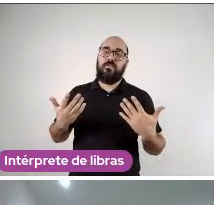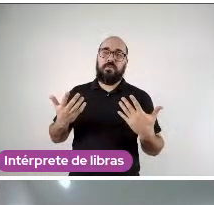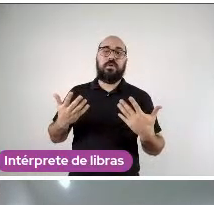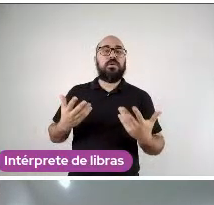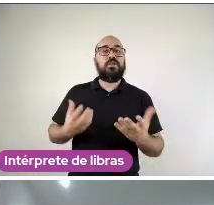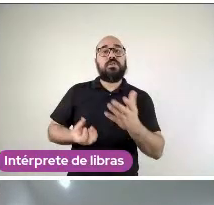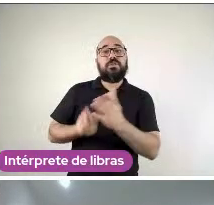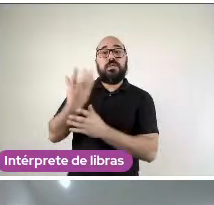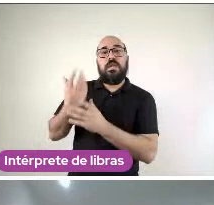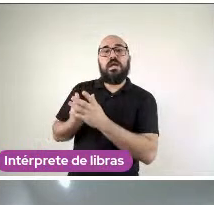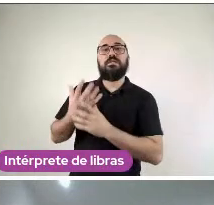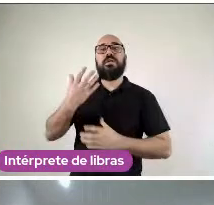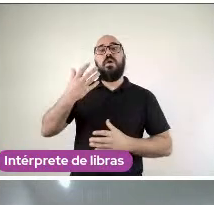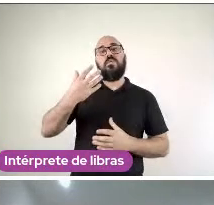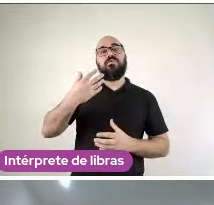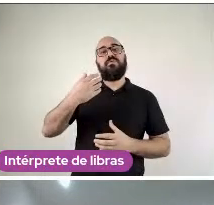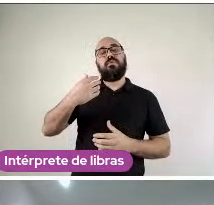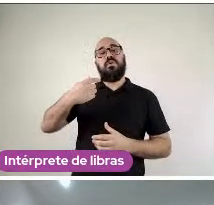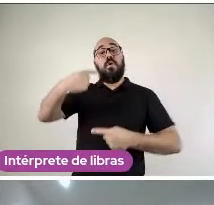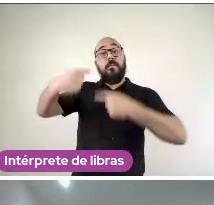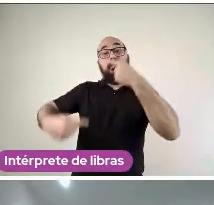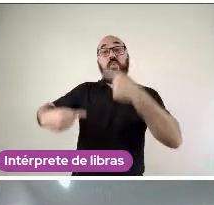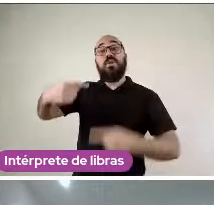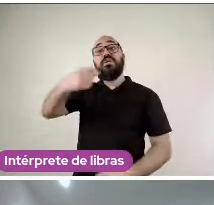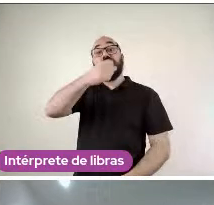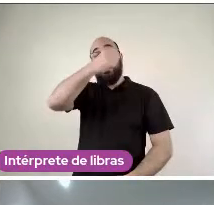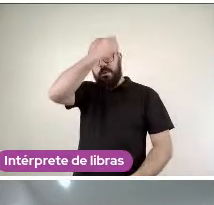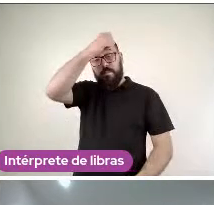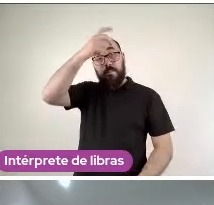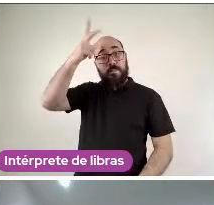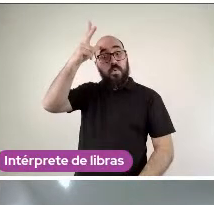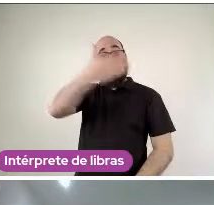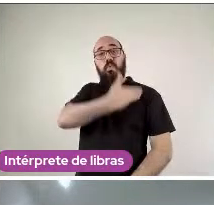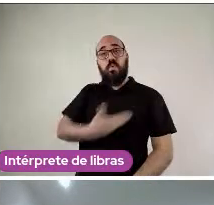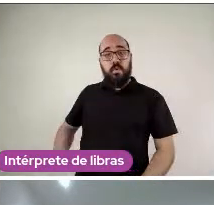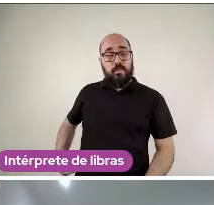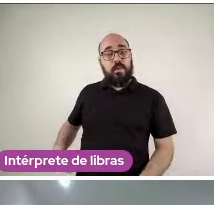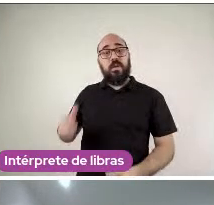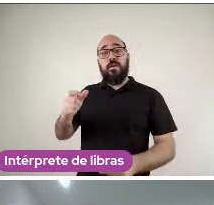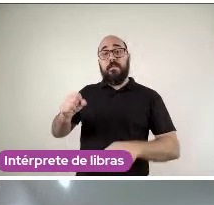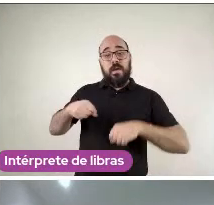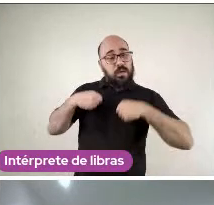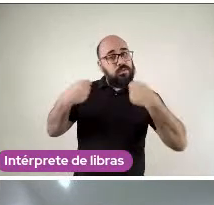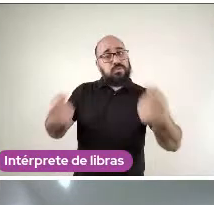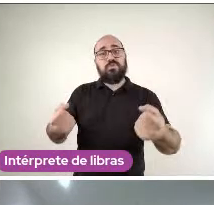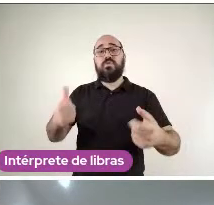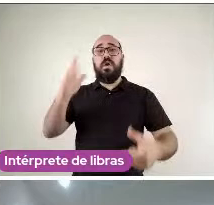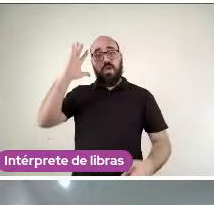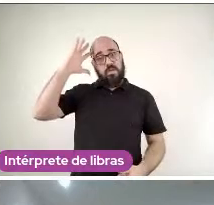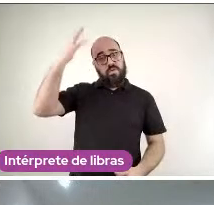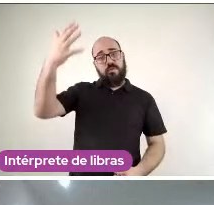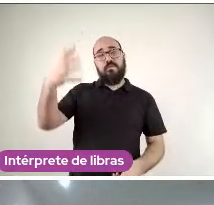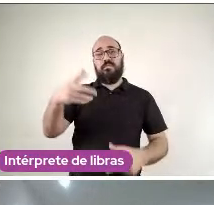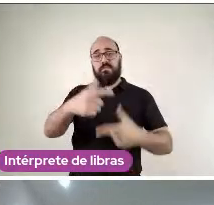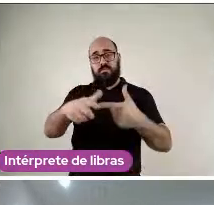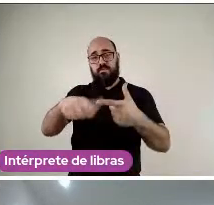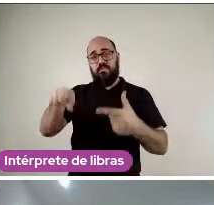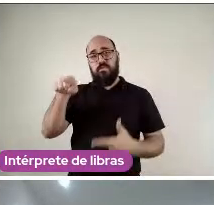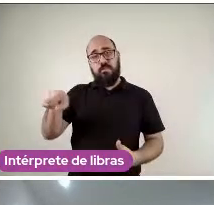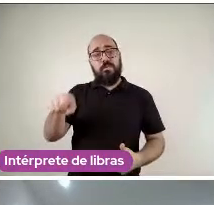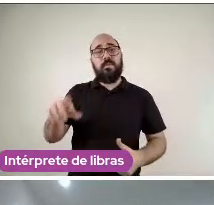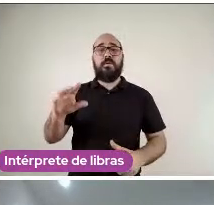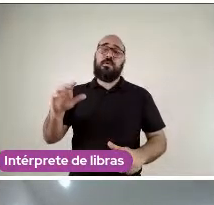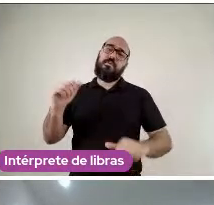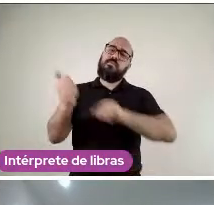criação de políticas públicas, de ações de adaptação e mitigação, tanto para o nexo oceano, mudanças